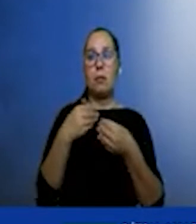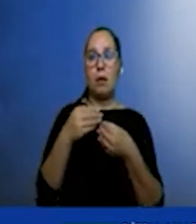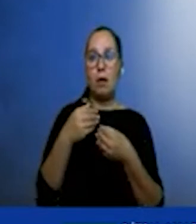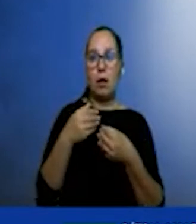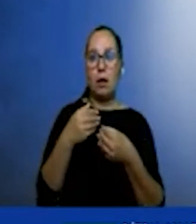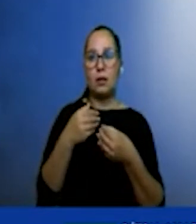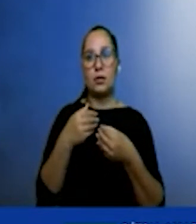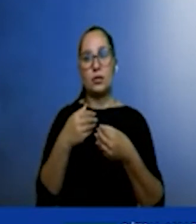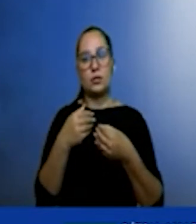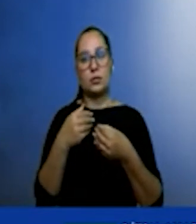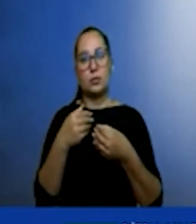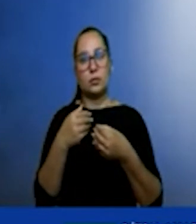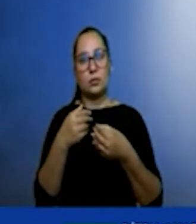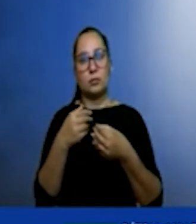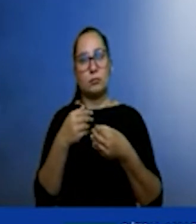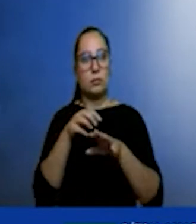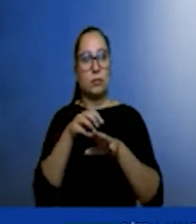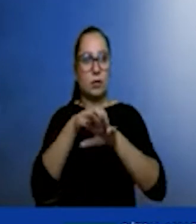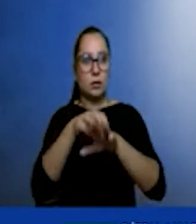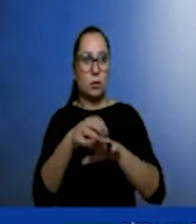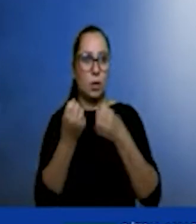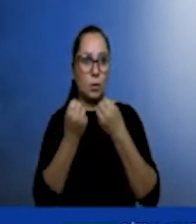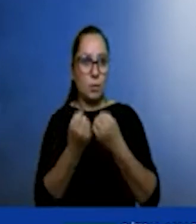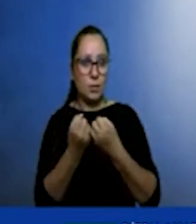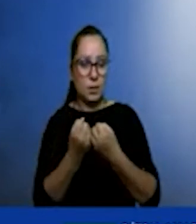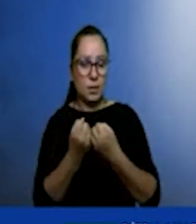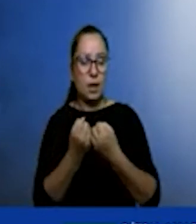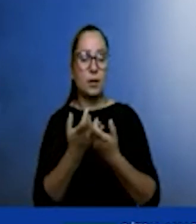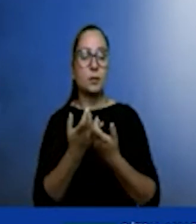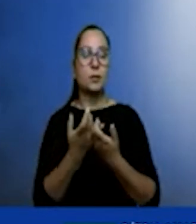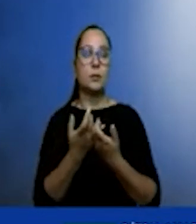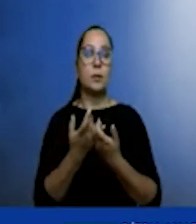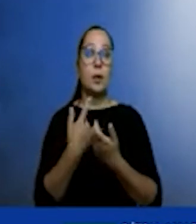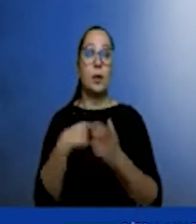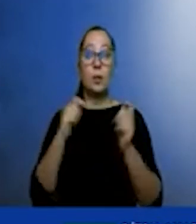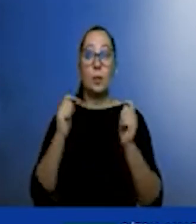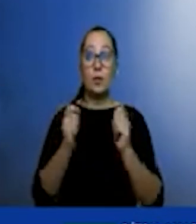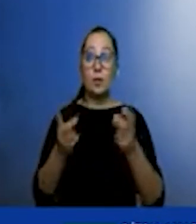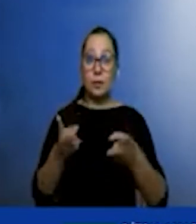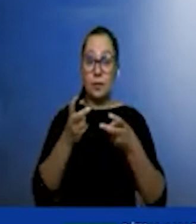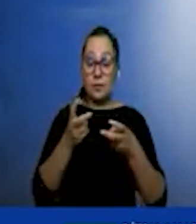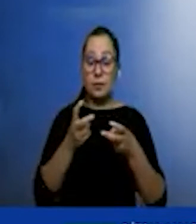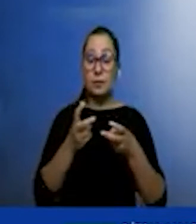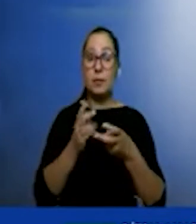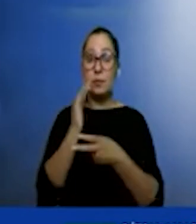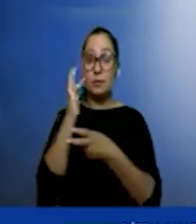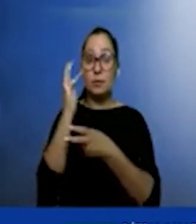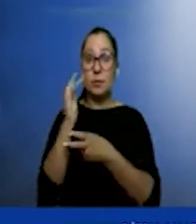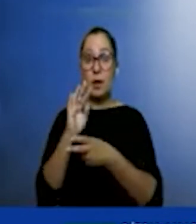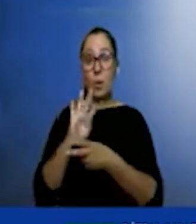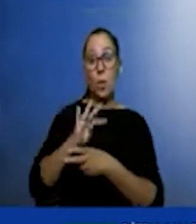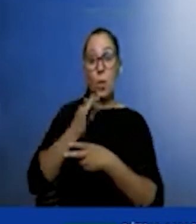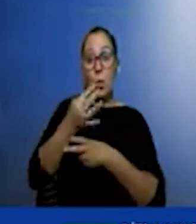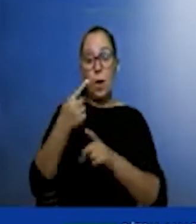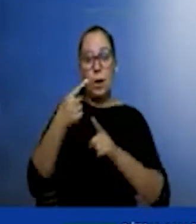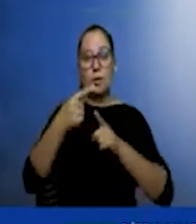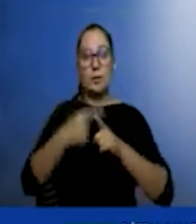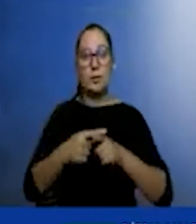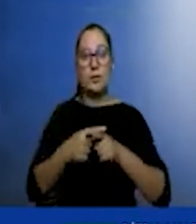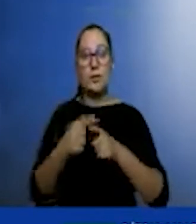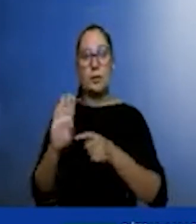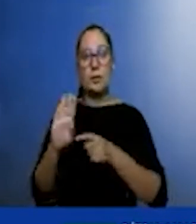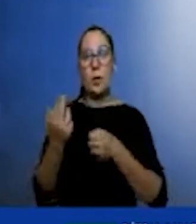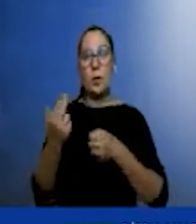de transporte, né, pesado, que a gente pode ver um cenário aí de quadruplicar a demanda de biocombustíveis até